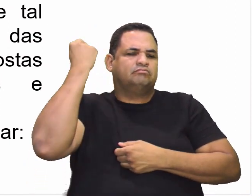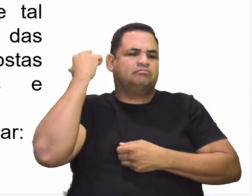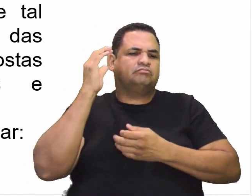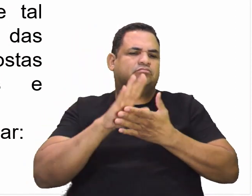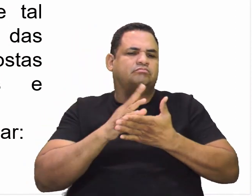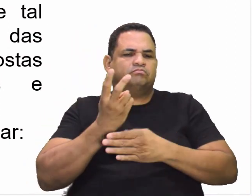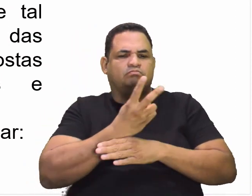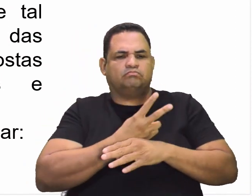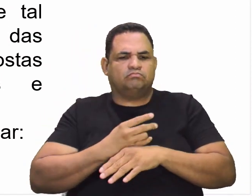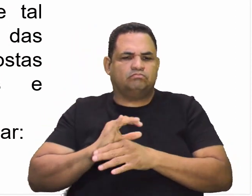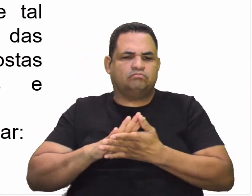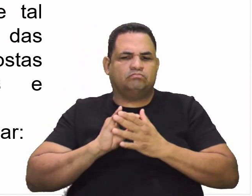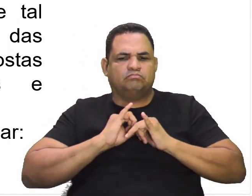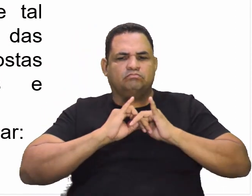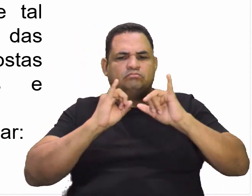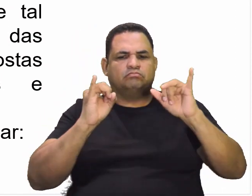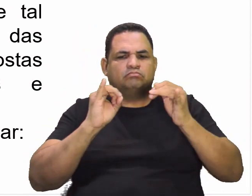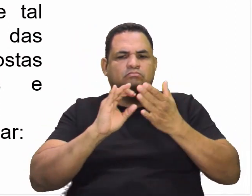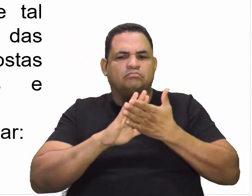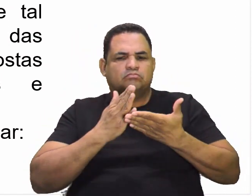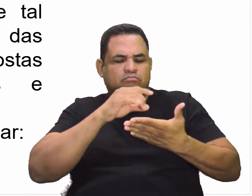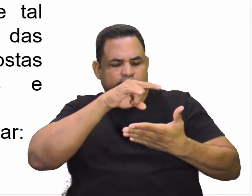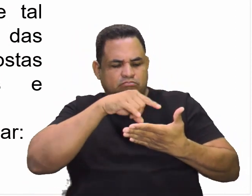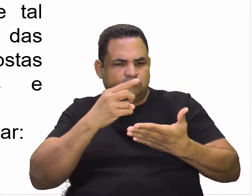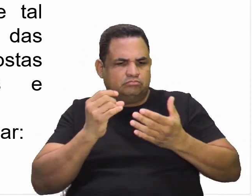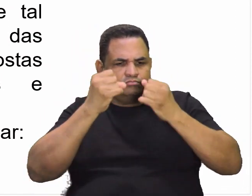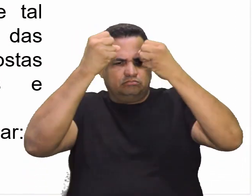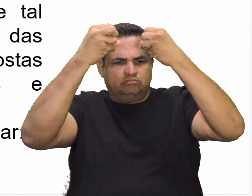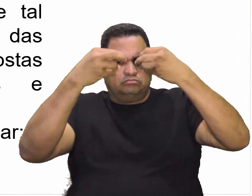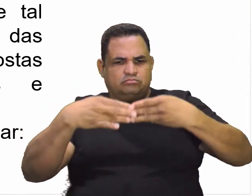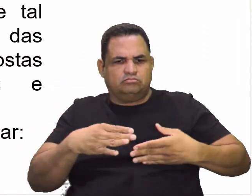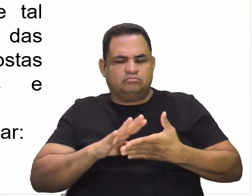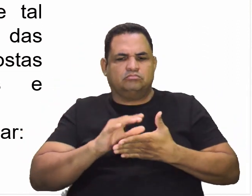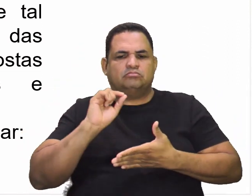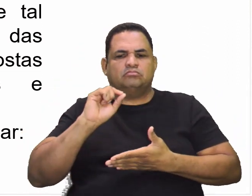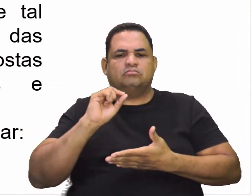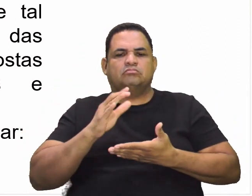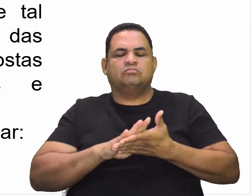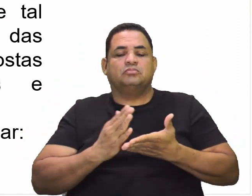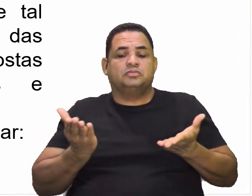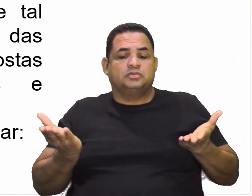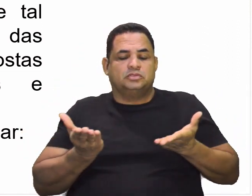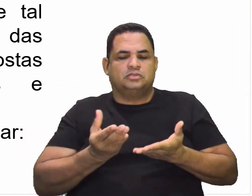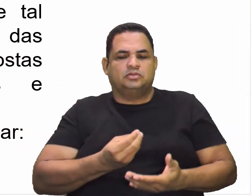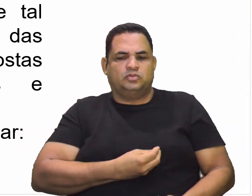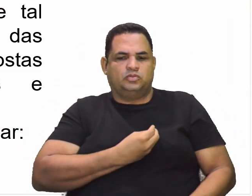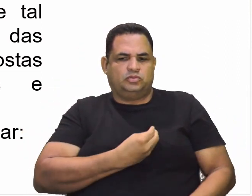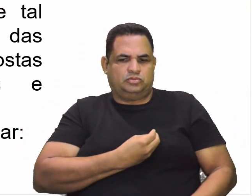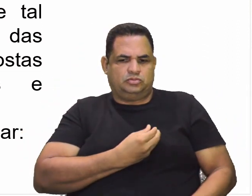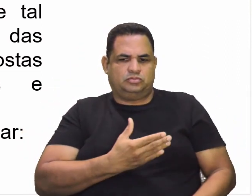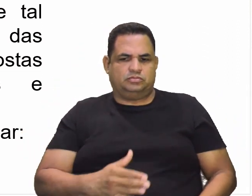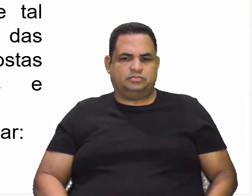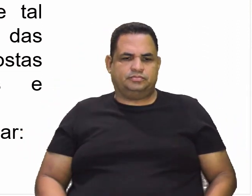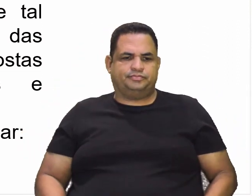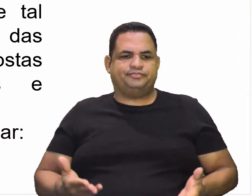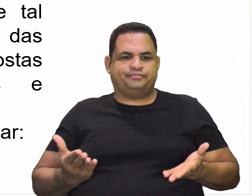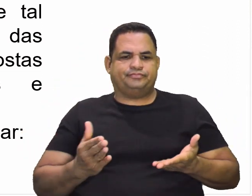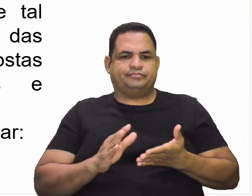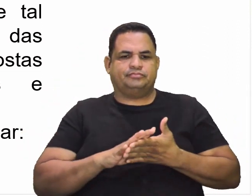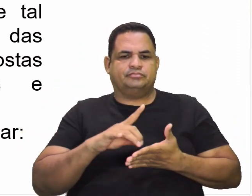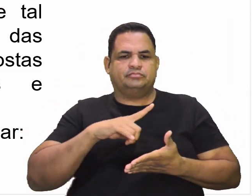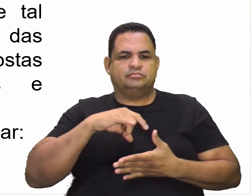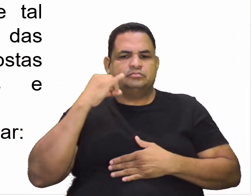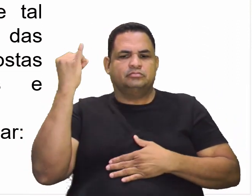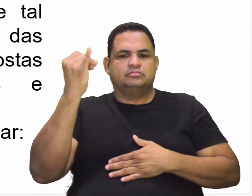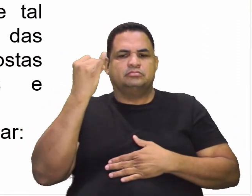procuramos informações e desdobramentos daquele ato em nosso tempo presente. De tal forma, tem